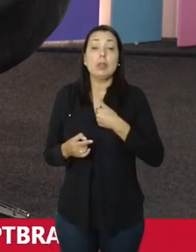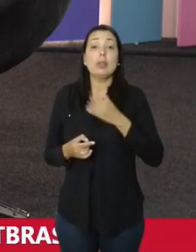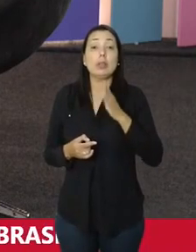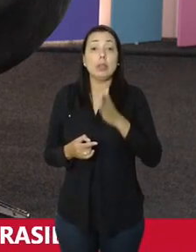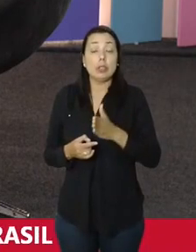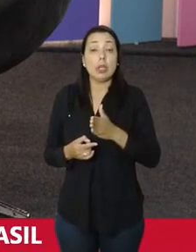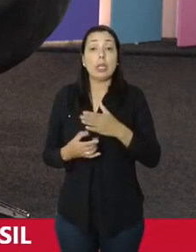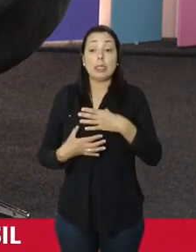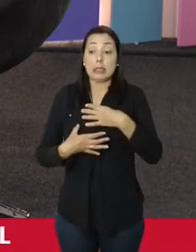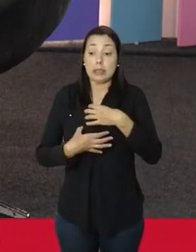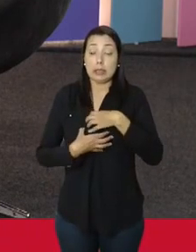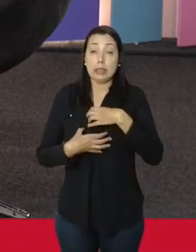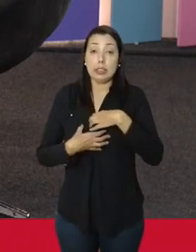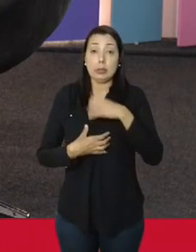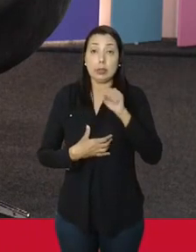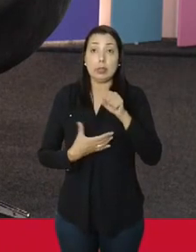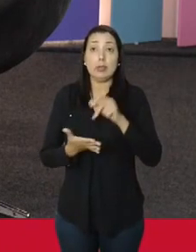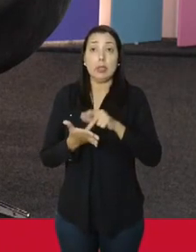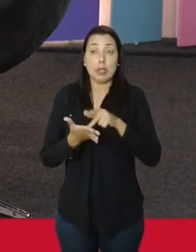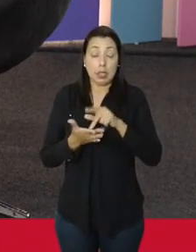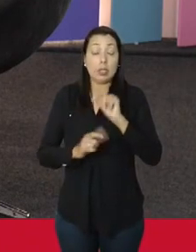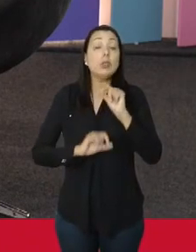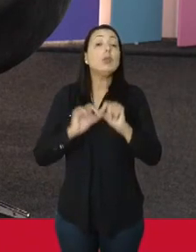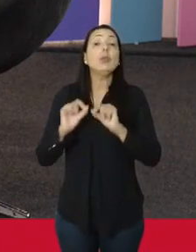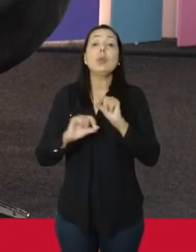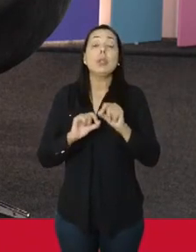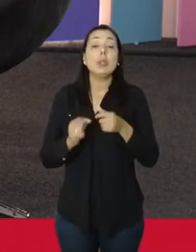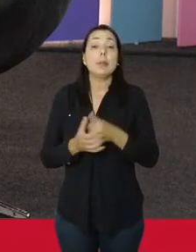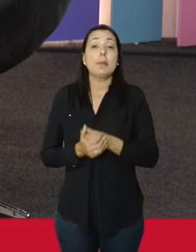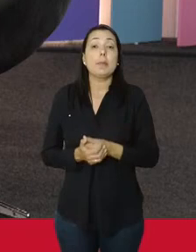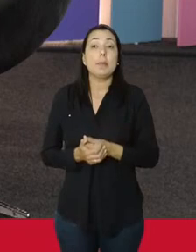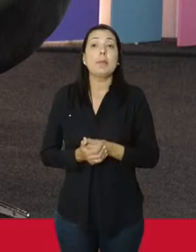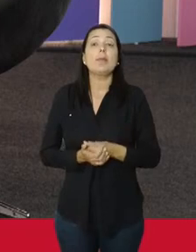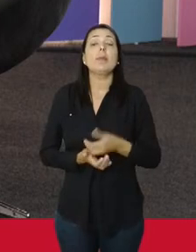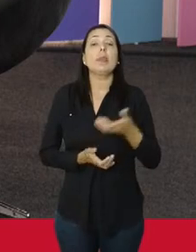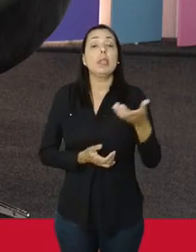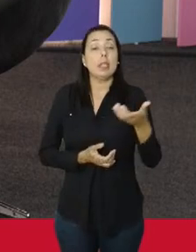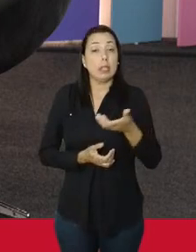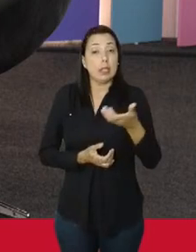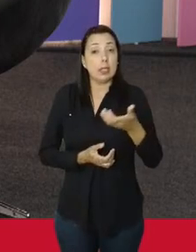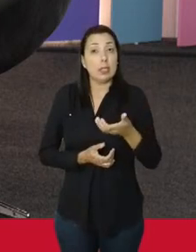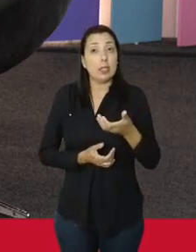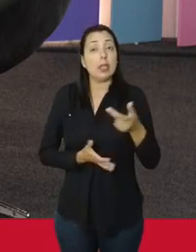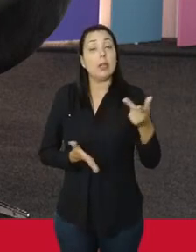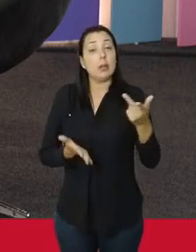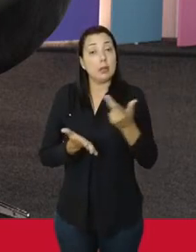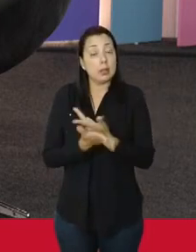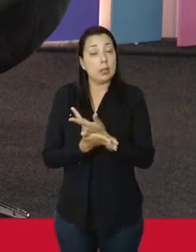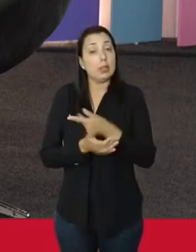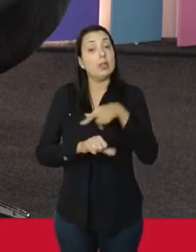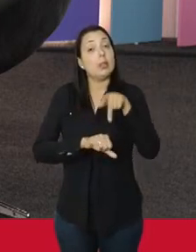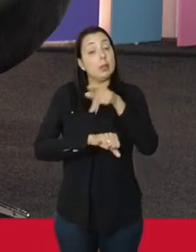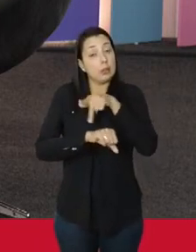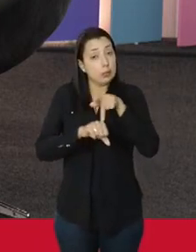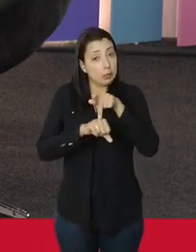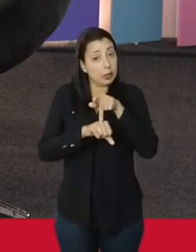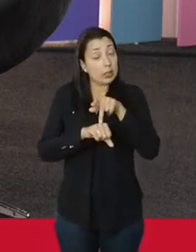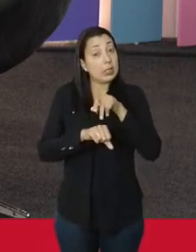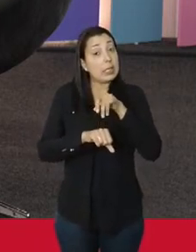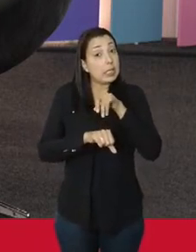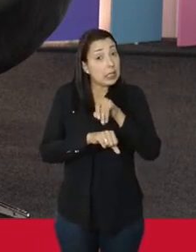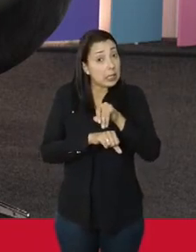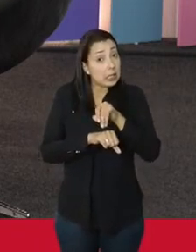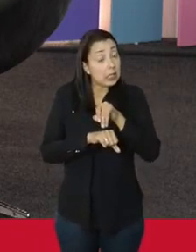já pressentíamos exatamente o que queria acontecer com o país